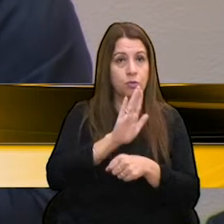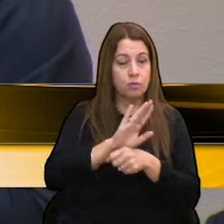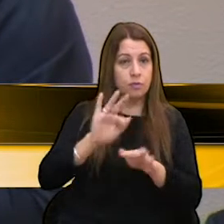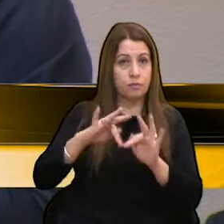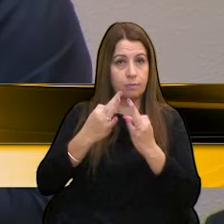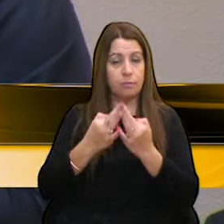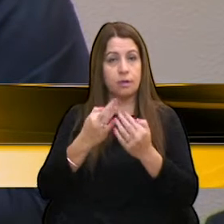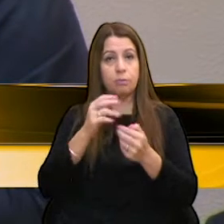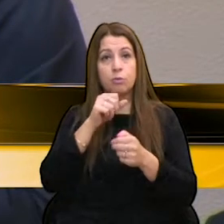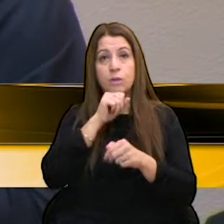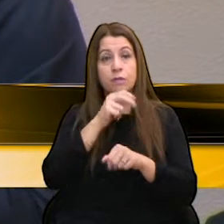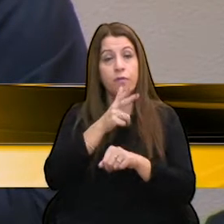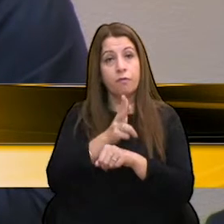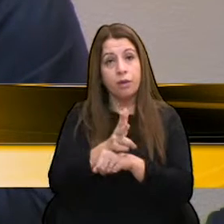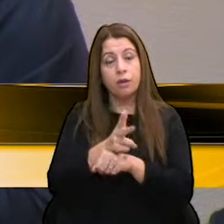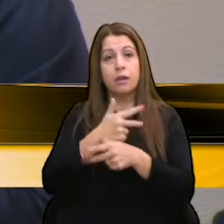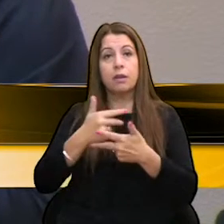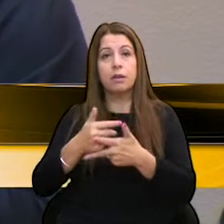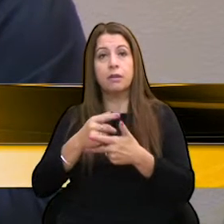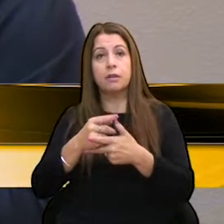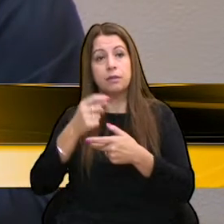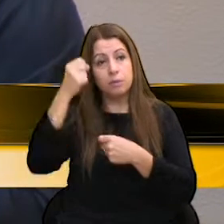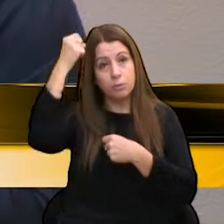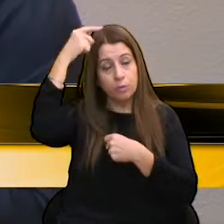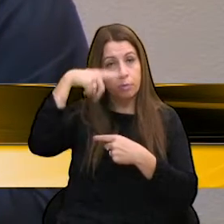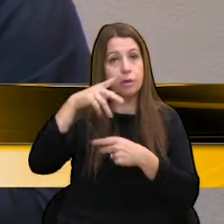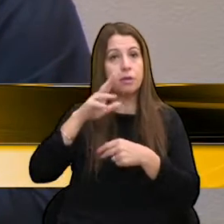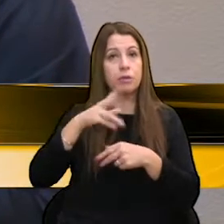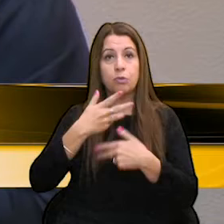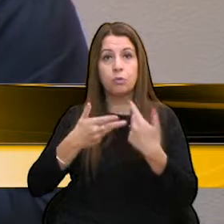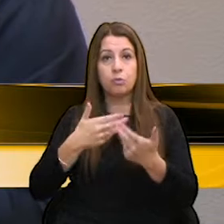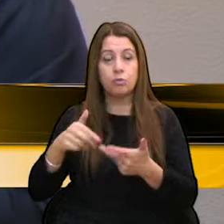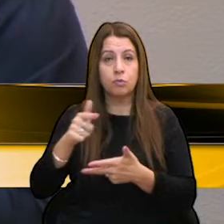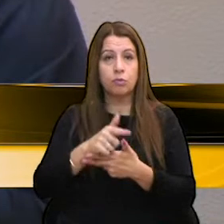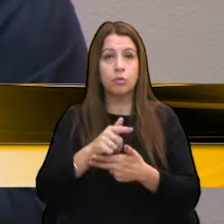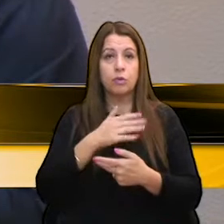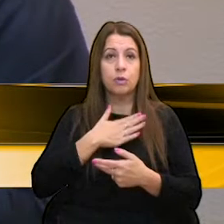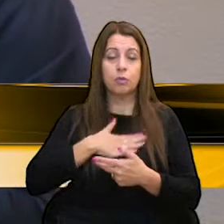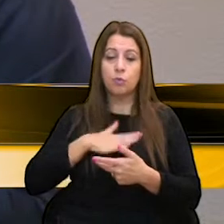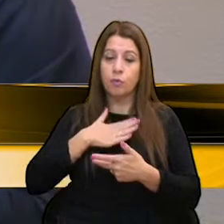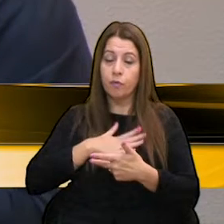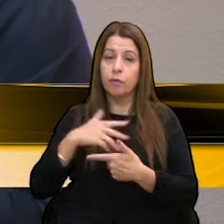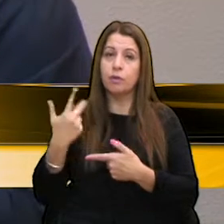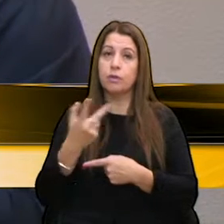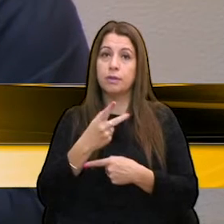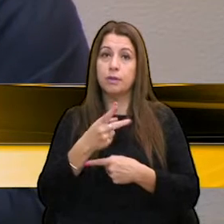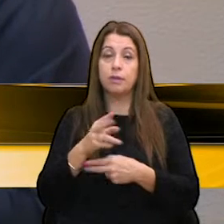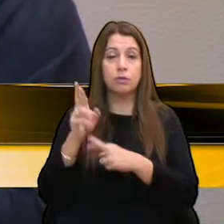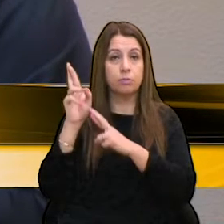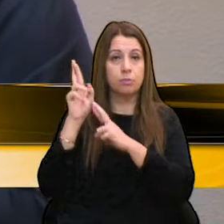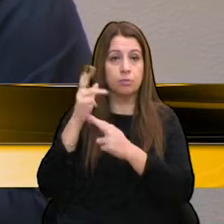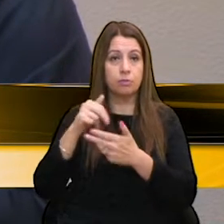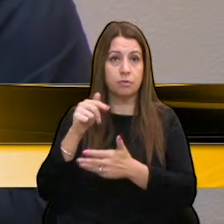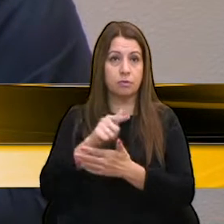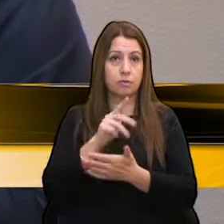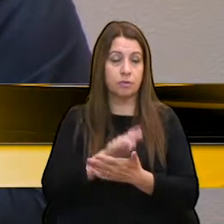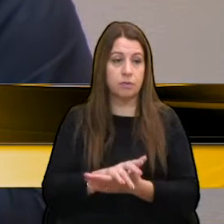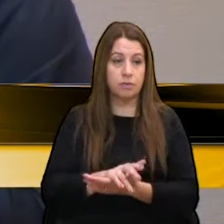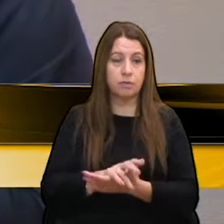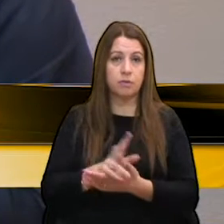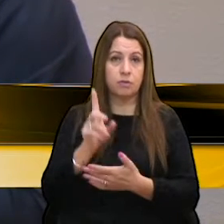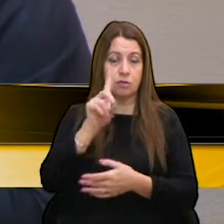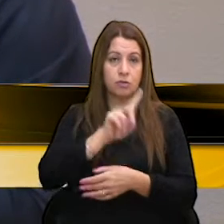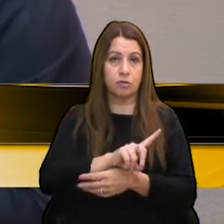famílias, idosos, seja materialmente ou espiritualmente, levando sempre uma palavra de conforto, ânimo e também de esperança. E no